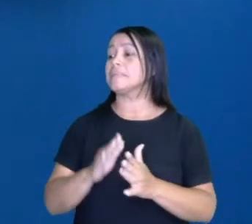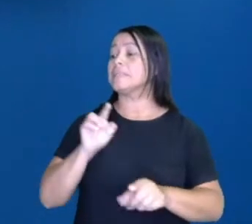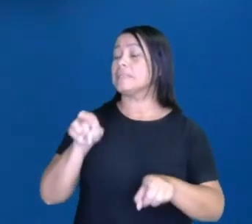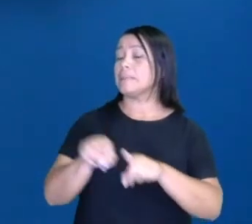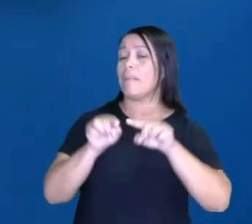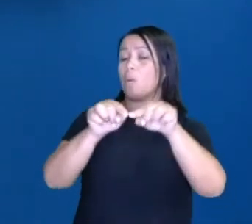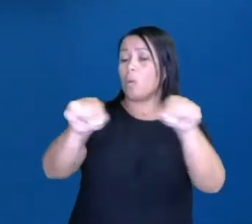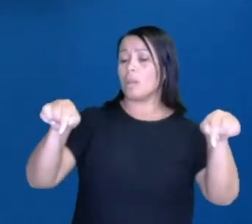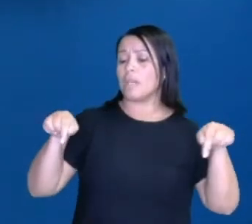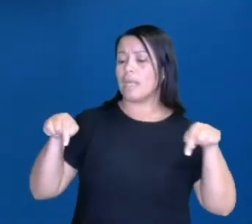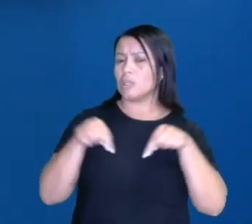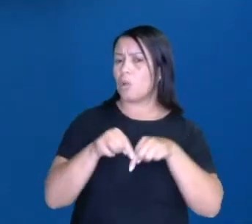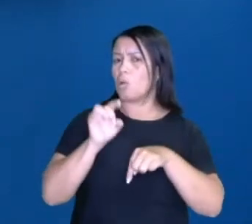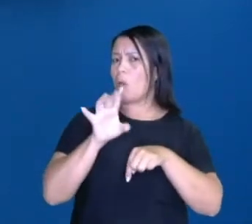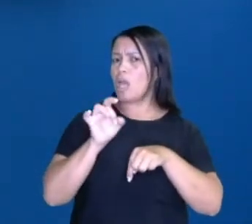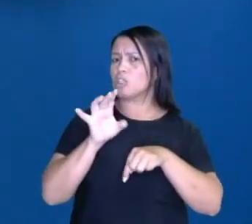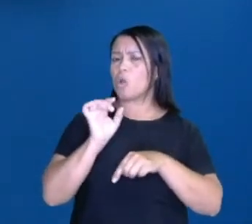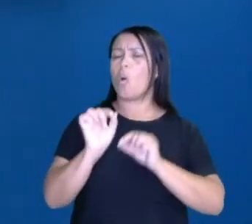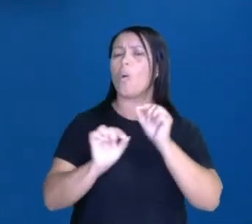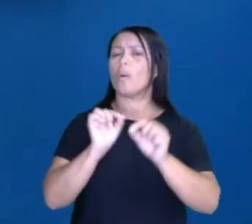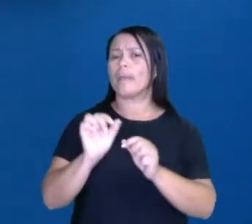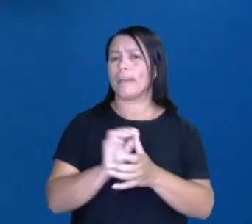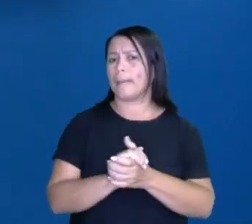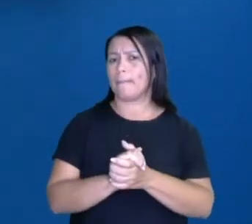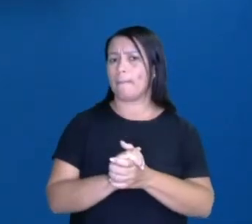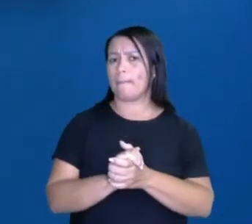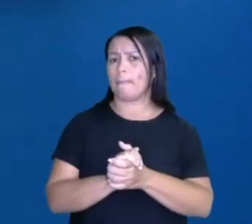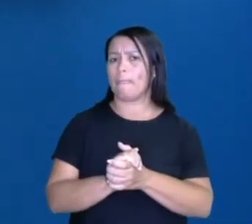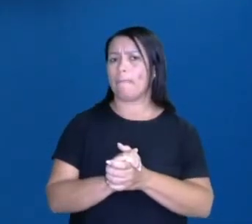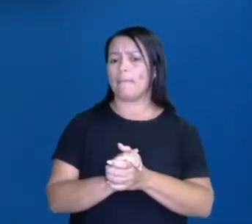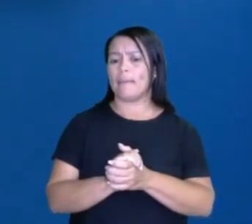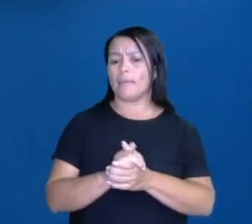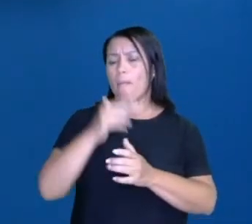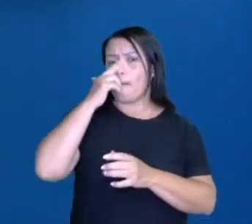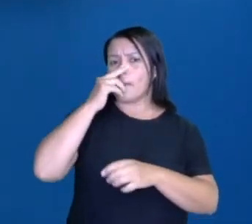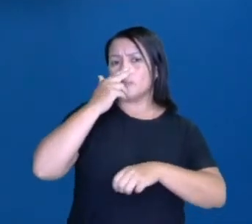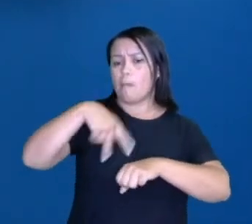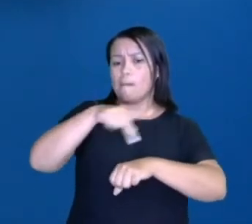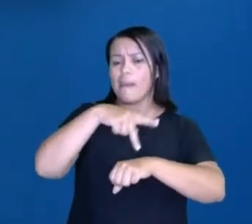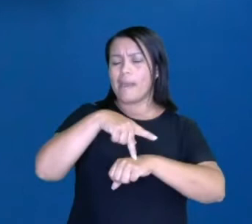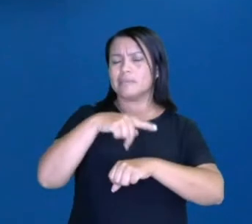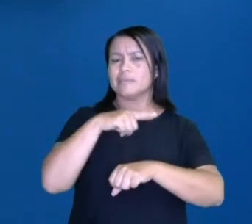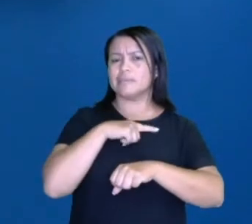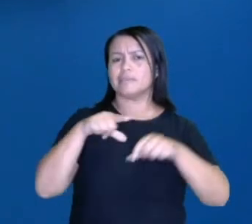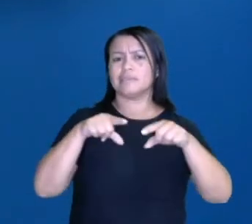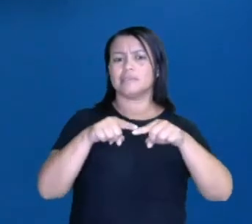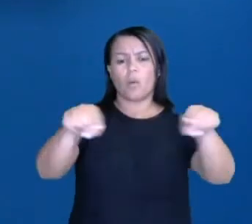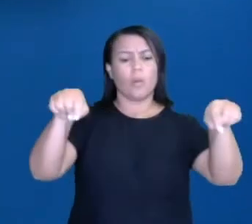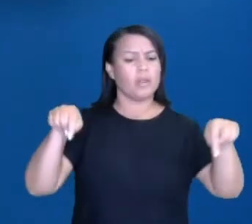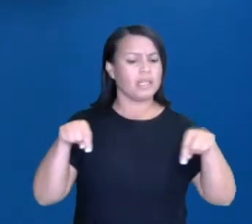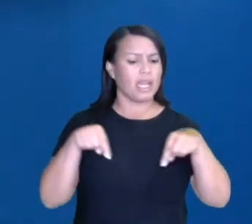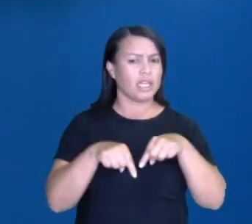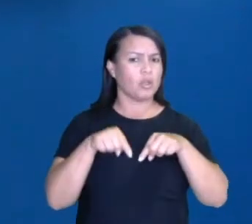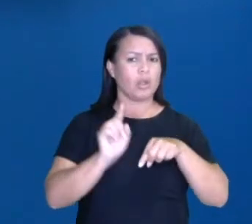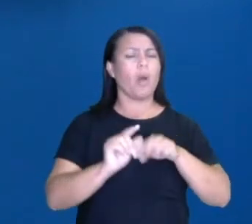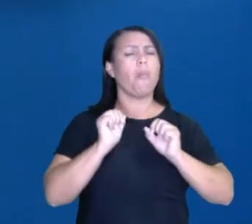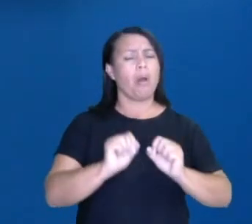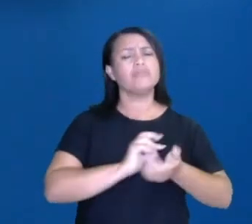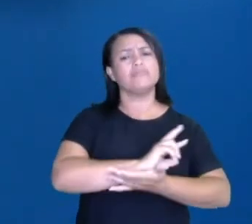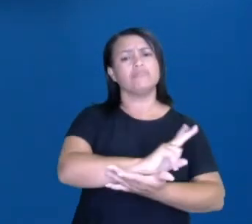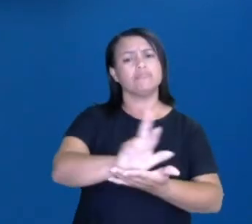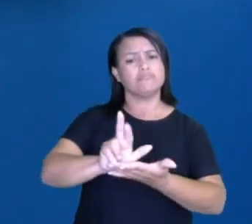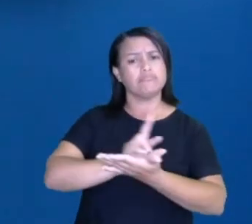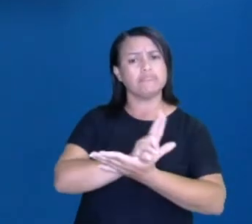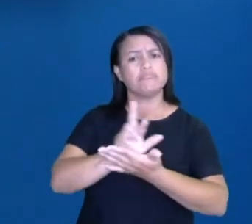E território não é só a questão, né? Dentro de um mesmo país, a gente pode ter vários territórios diferentes sendo